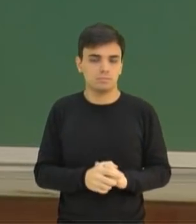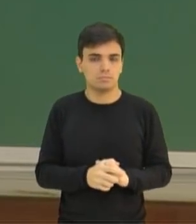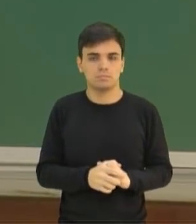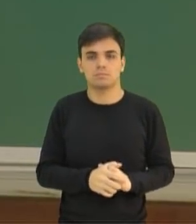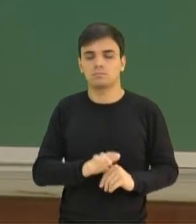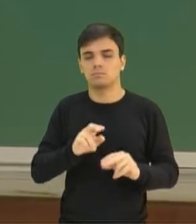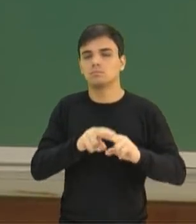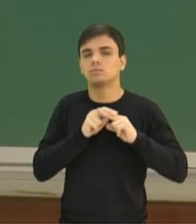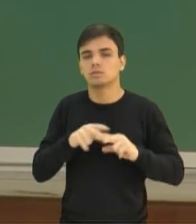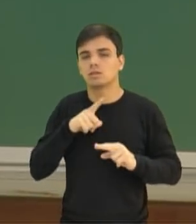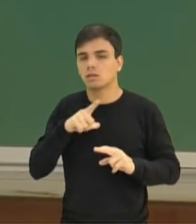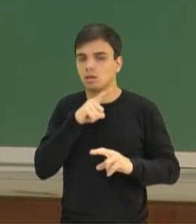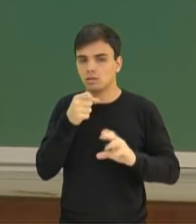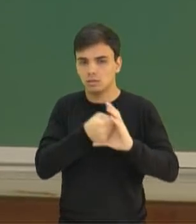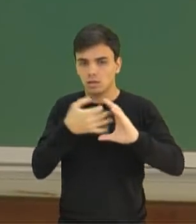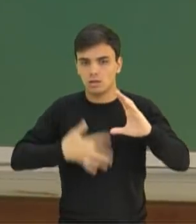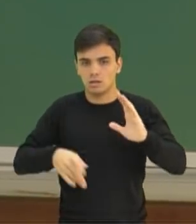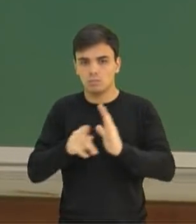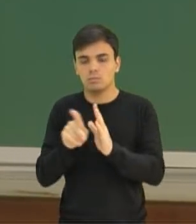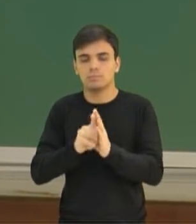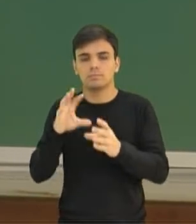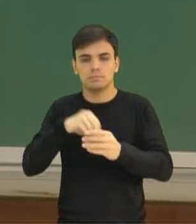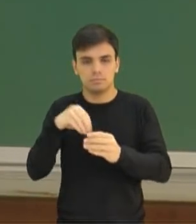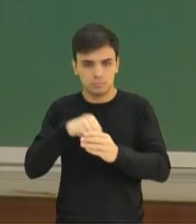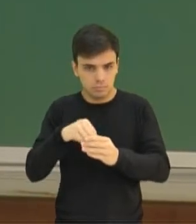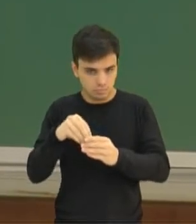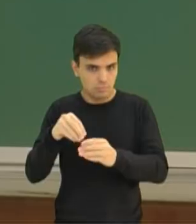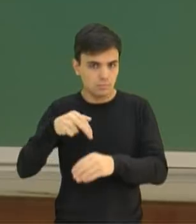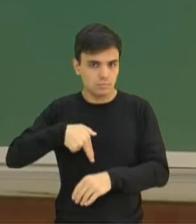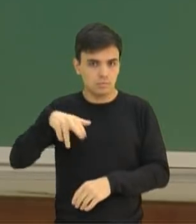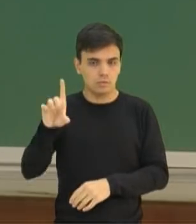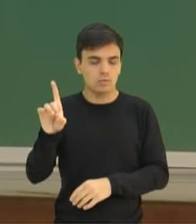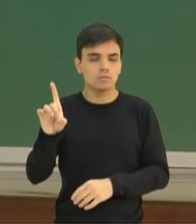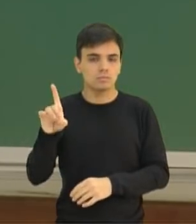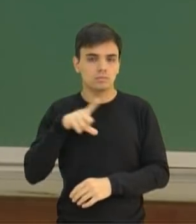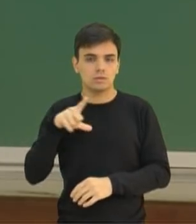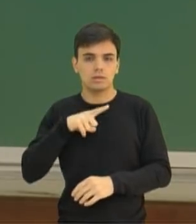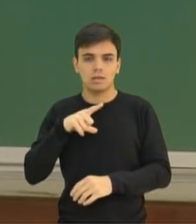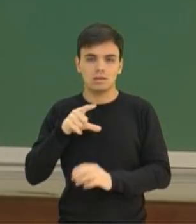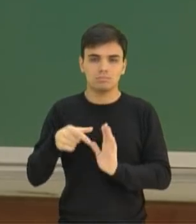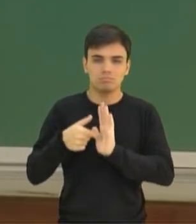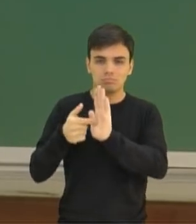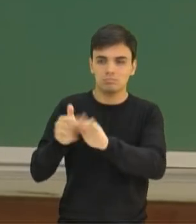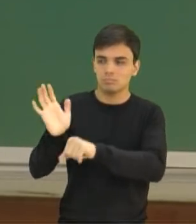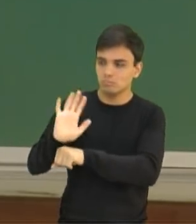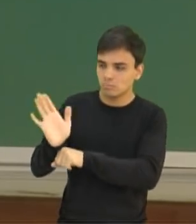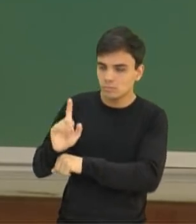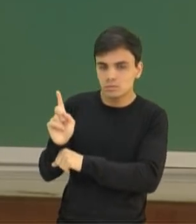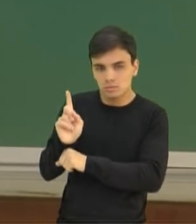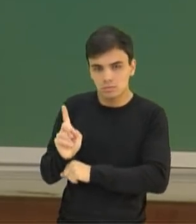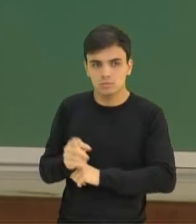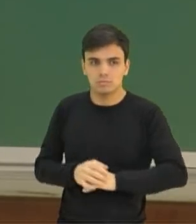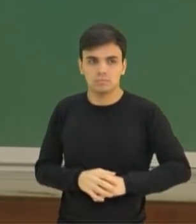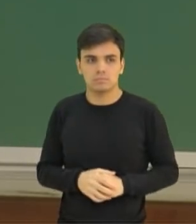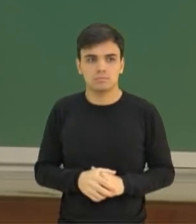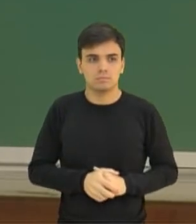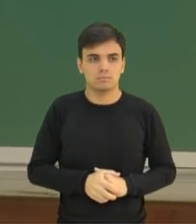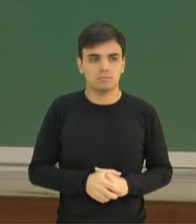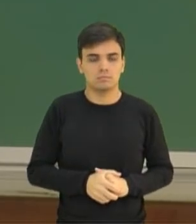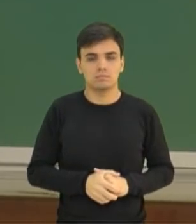essa característica ali no interior do Nordeste, o que leva a esse cenário ali de indicadores ainda preocupantes,